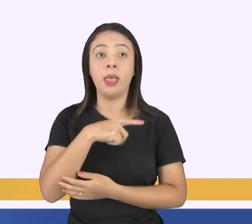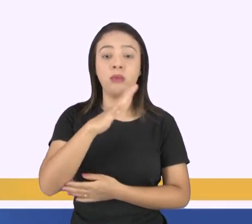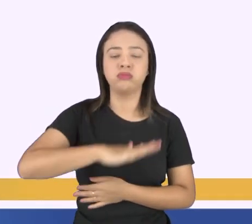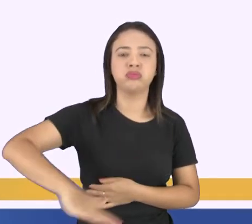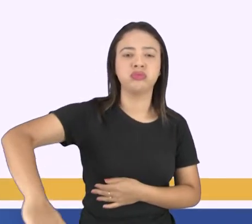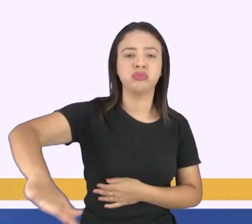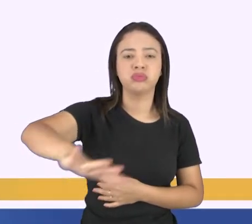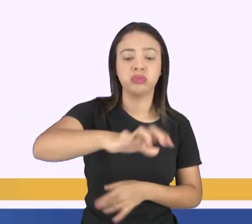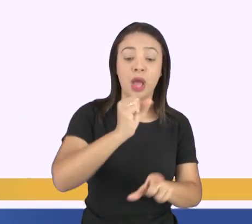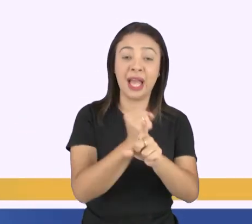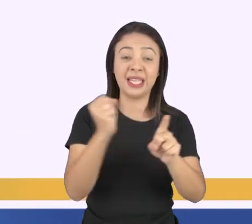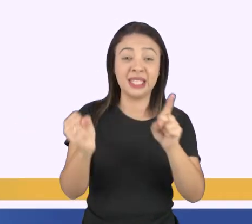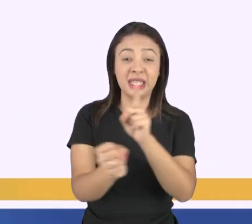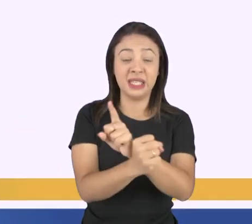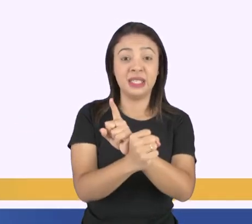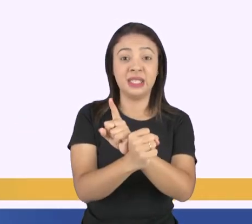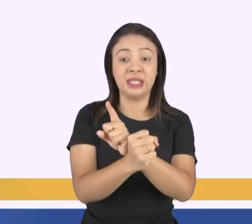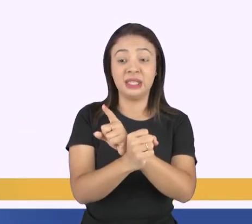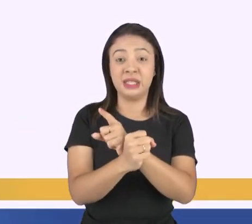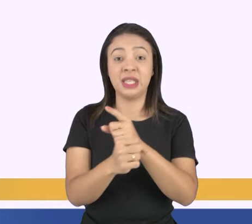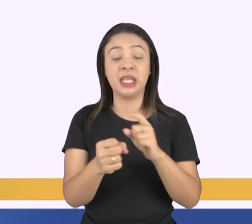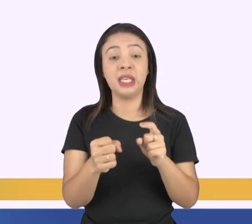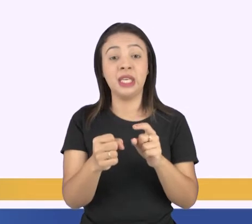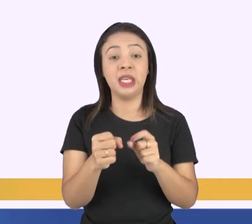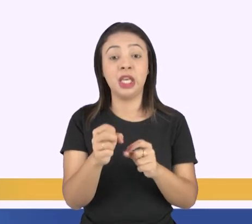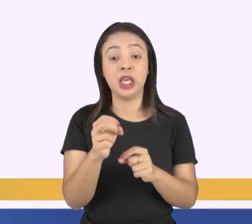amplitude social mais abrangente.